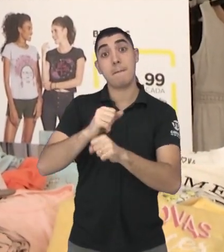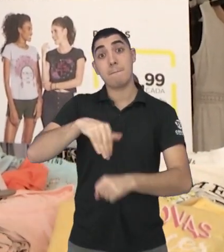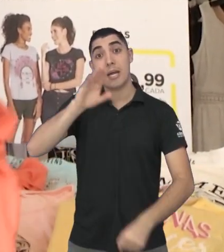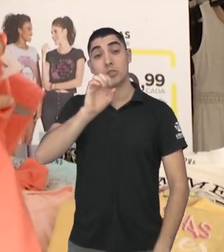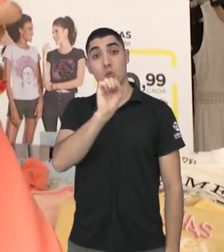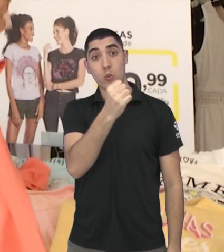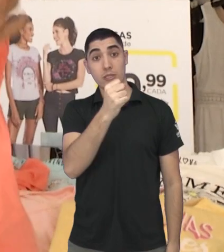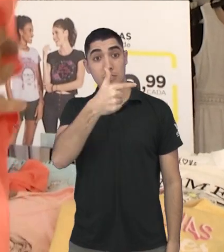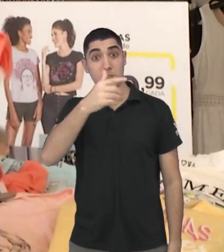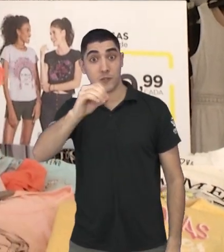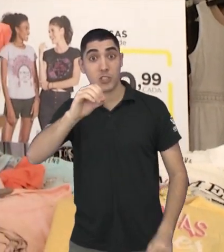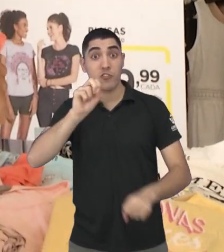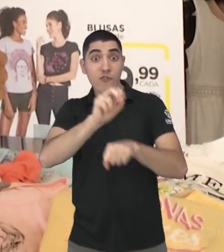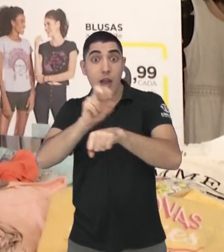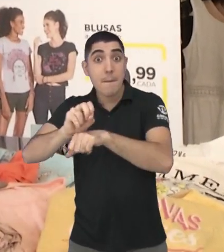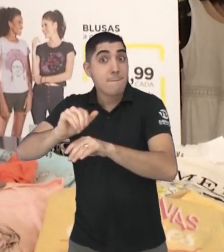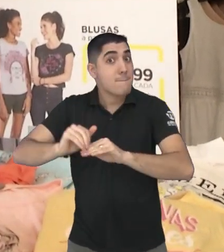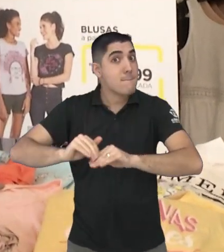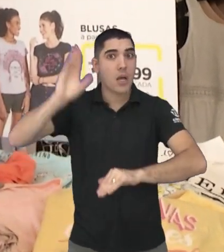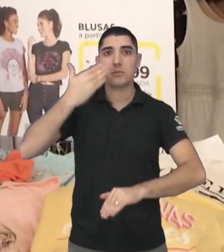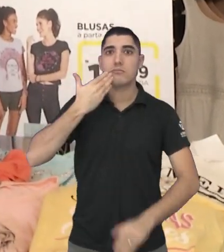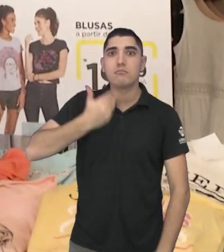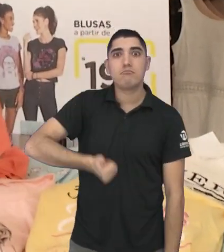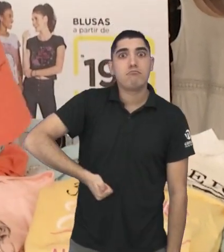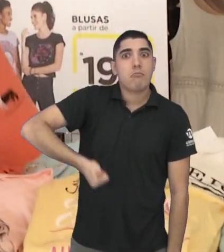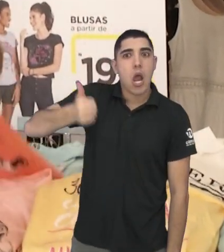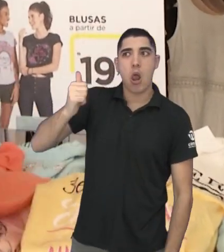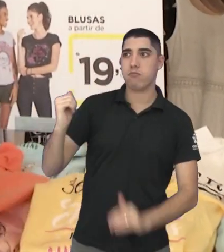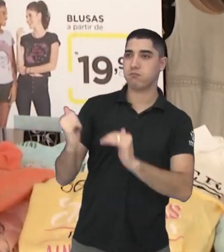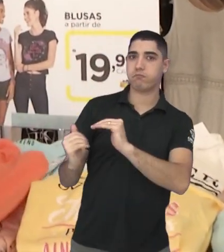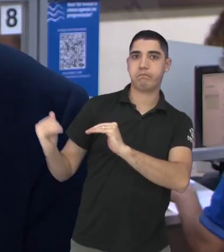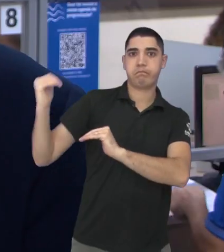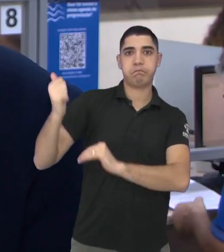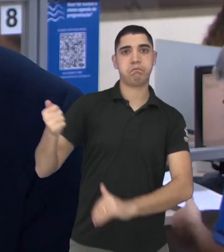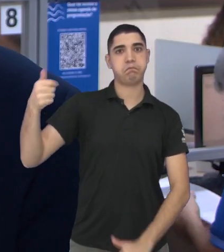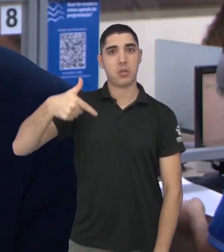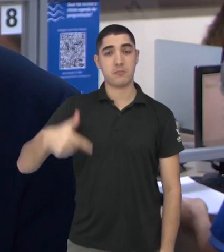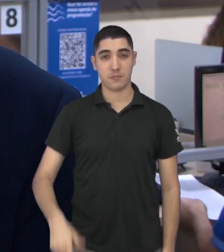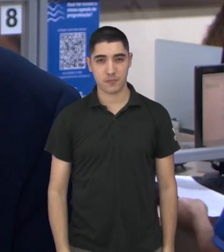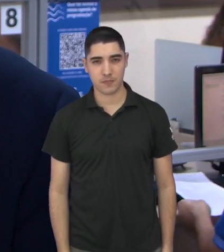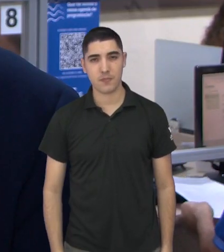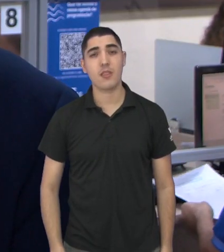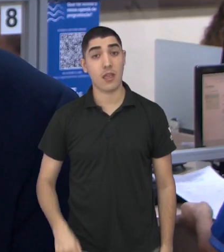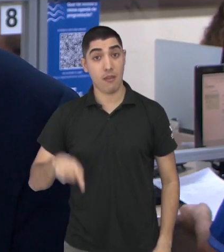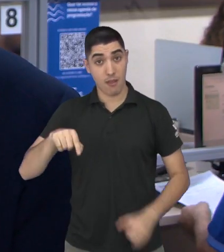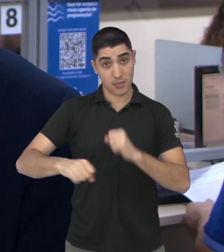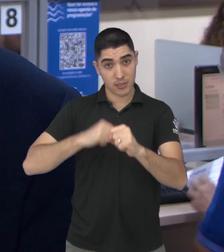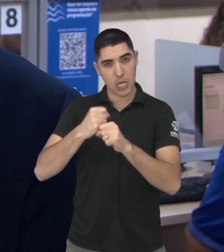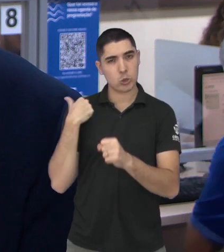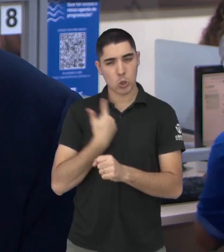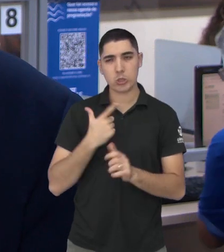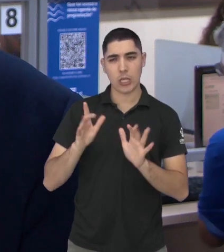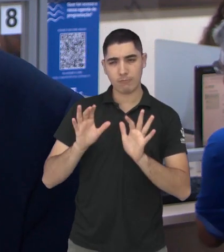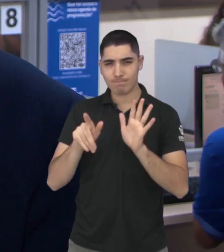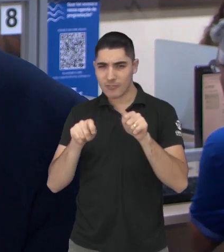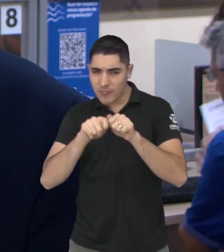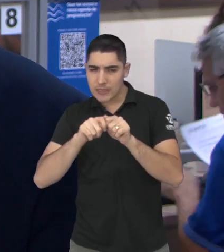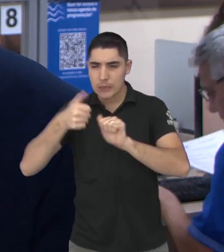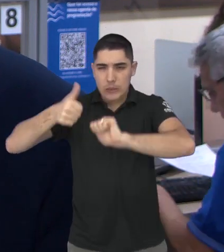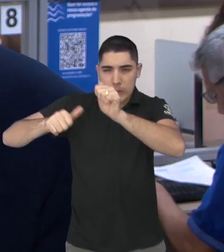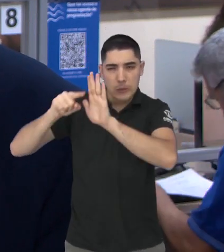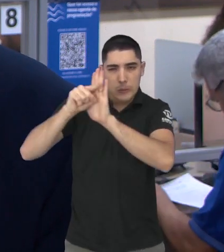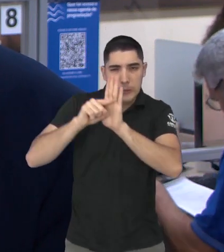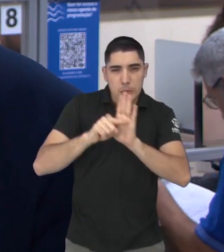829 vagas Esse é o melhor resultado da região a gente já tinha mapeado um começo de ano muito forte a cidade